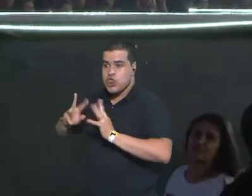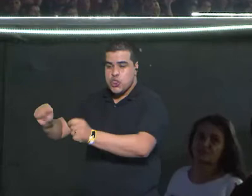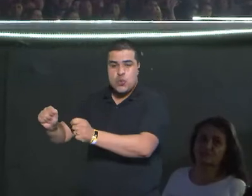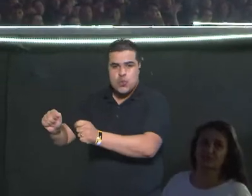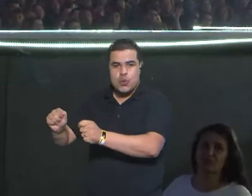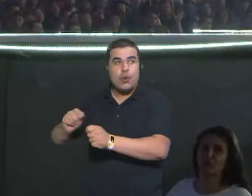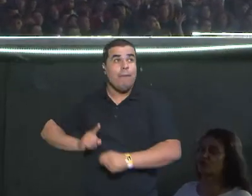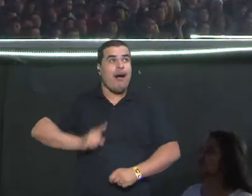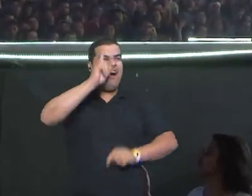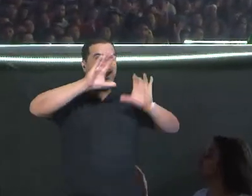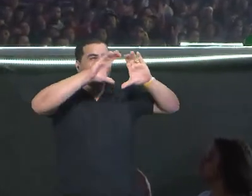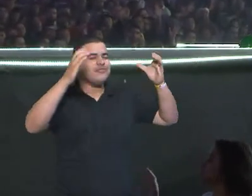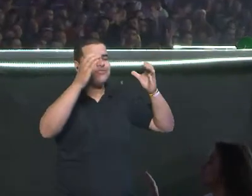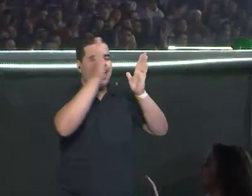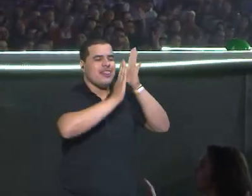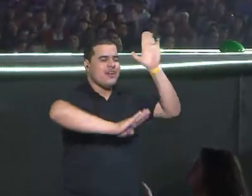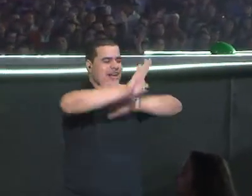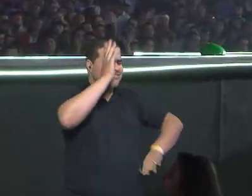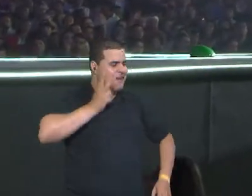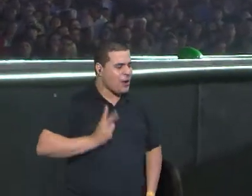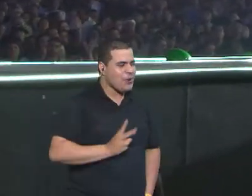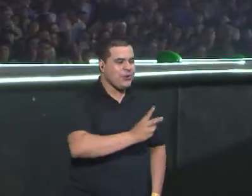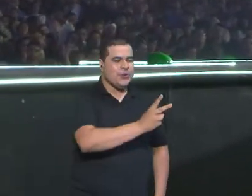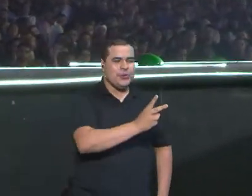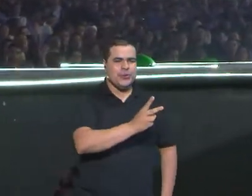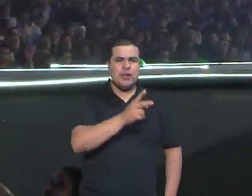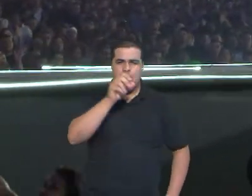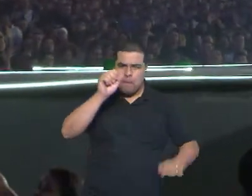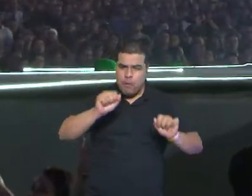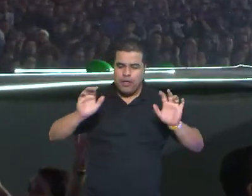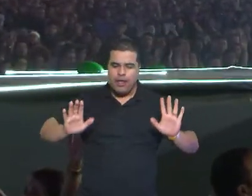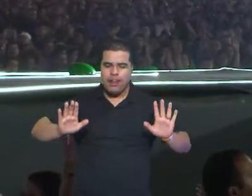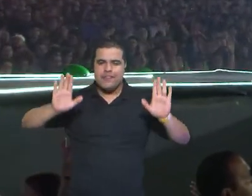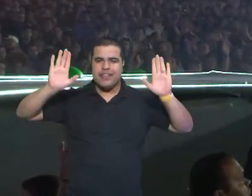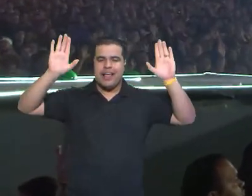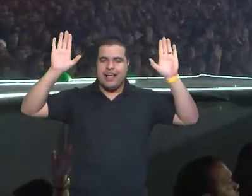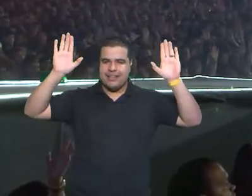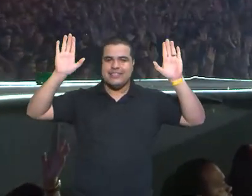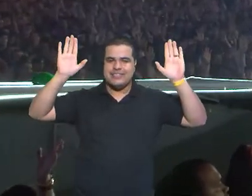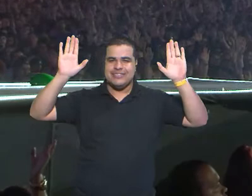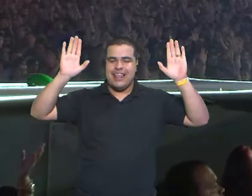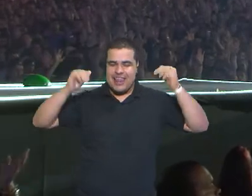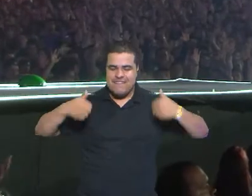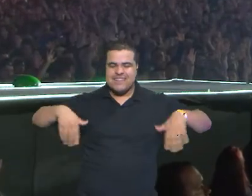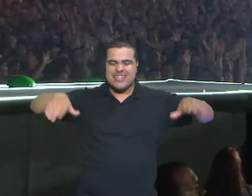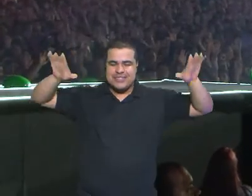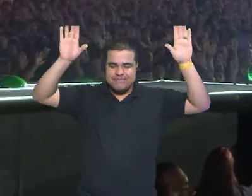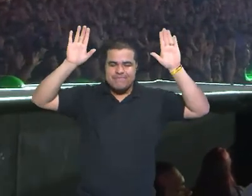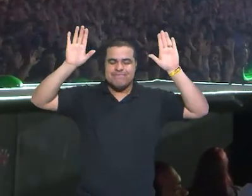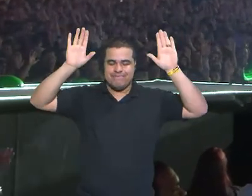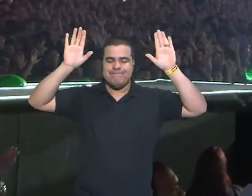na eternidade Você pode levantar as suas mãos para o céu